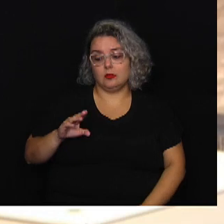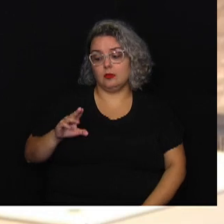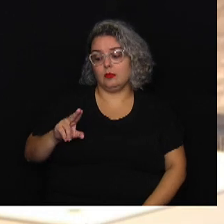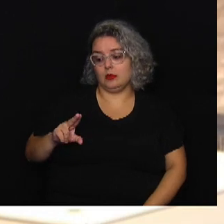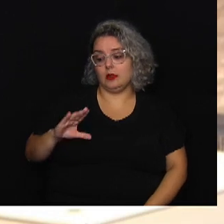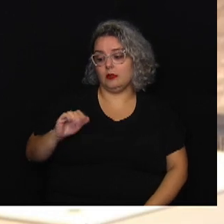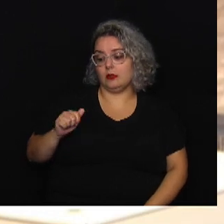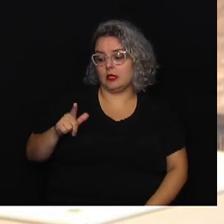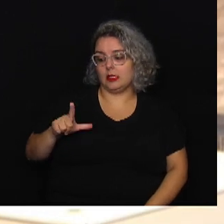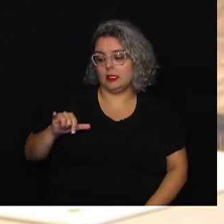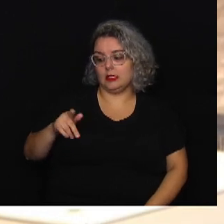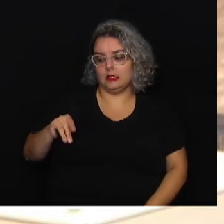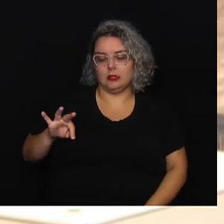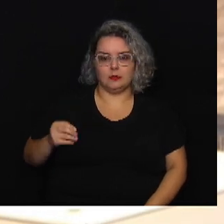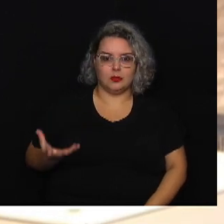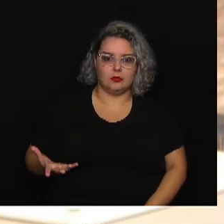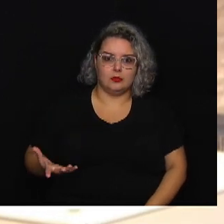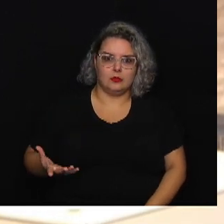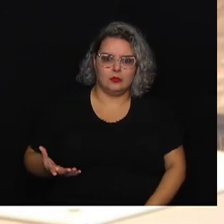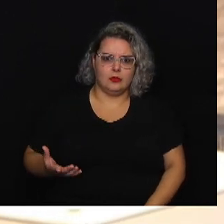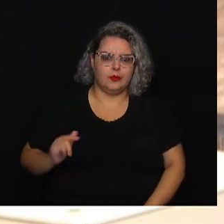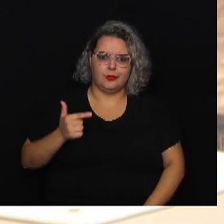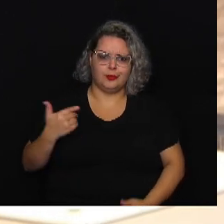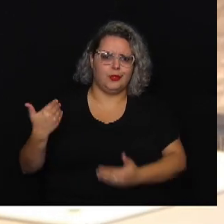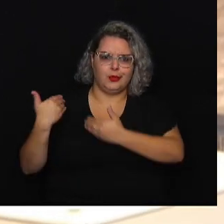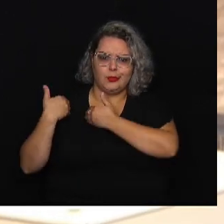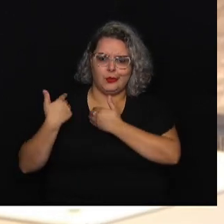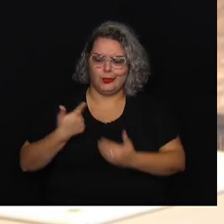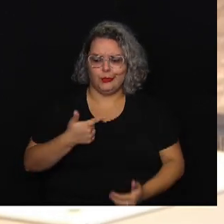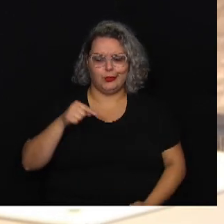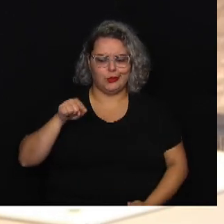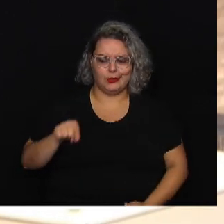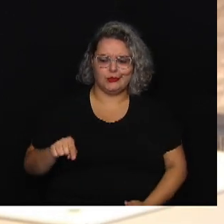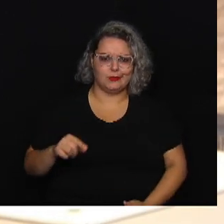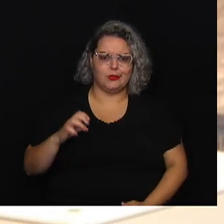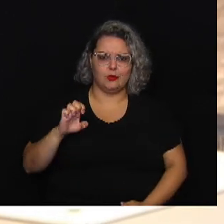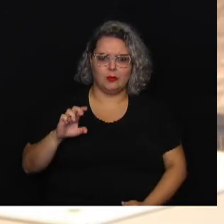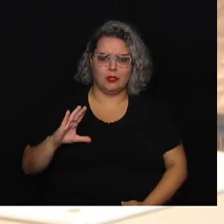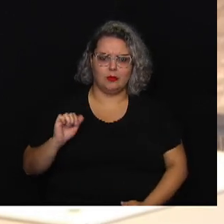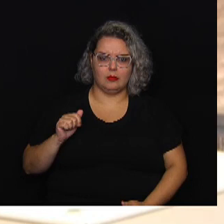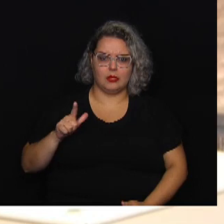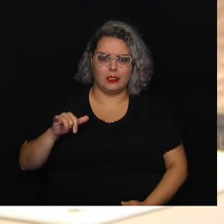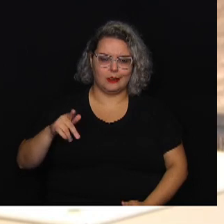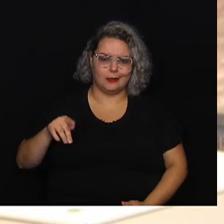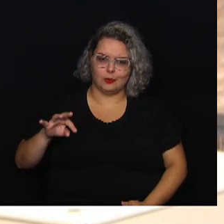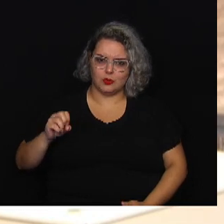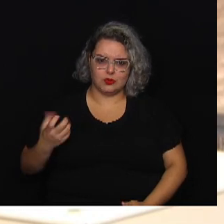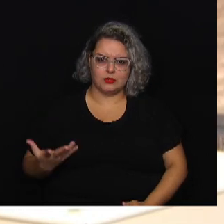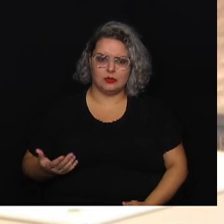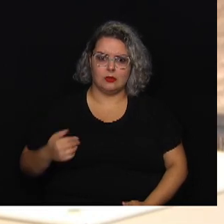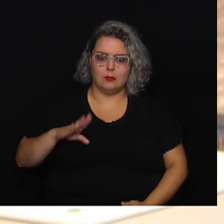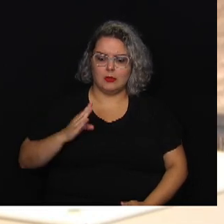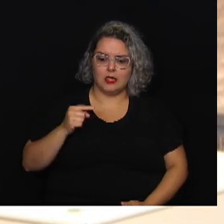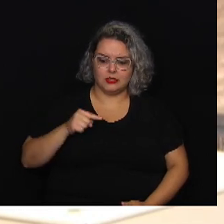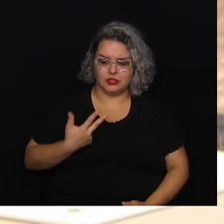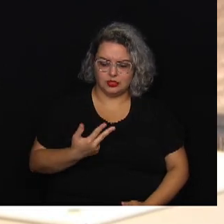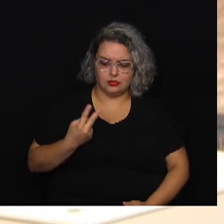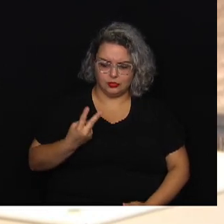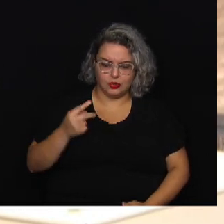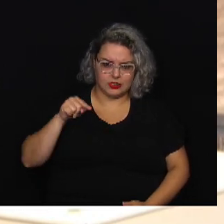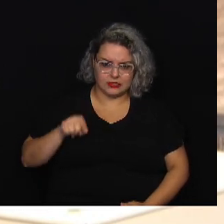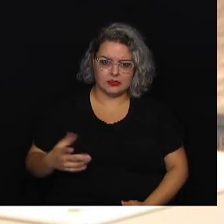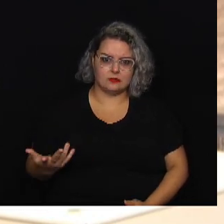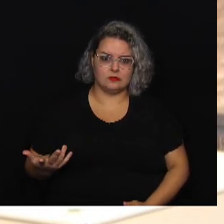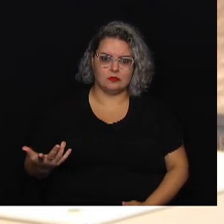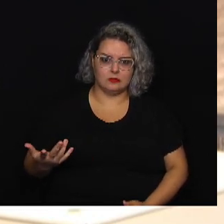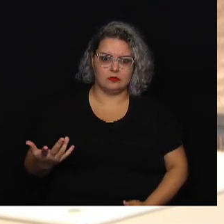total imprudência você deixar um bosque com 2.000 eucaliptos, onde passam milhares de pessoas ali diariamente, e é uma árvore que cai demais, faz parte